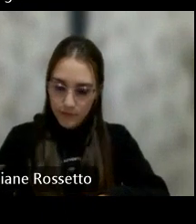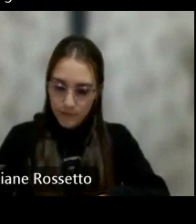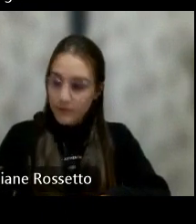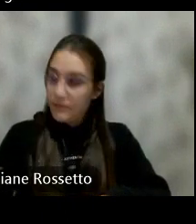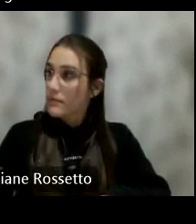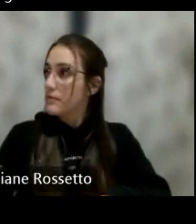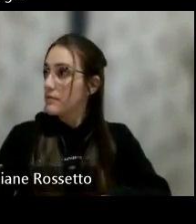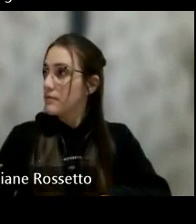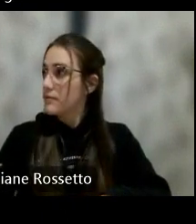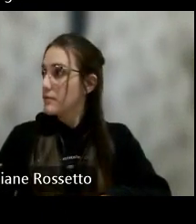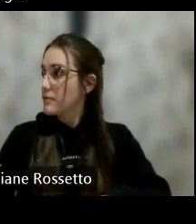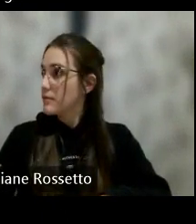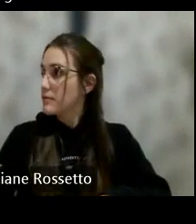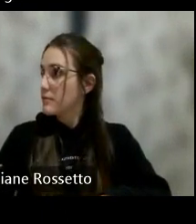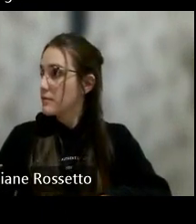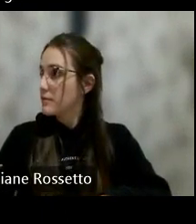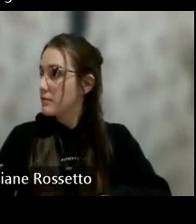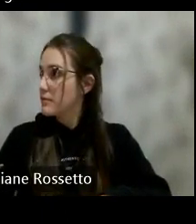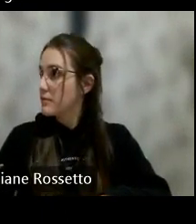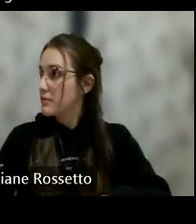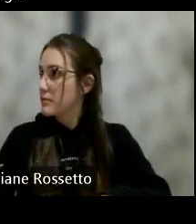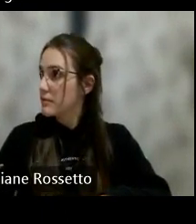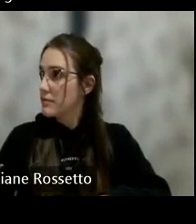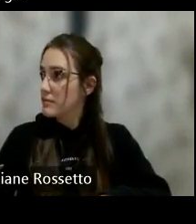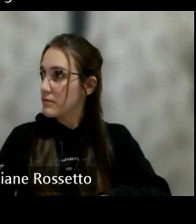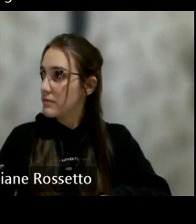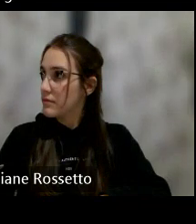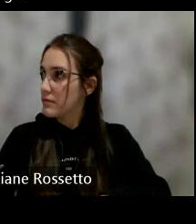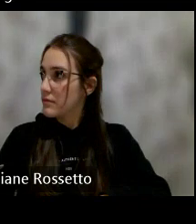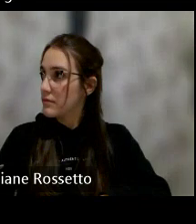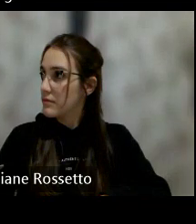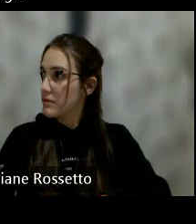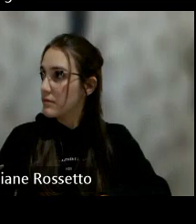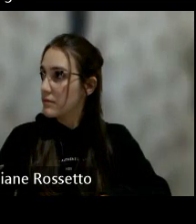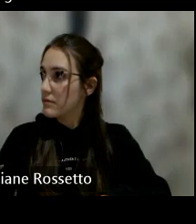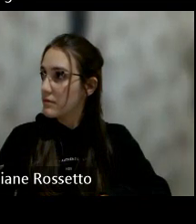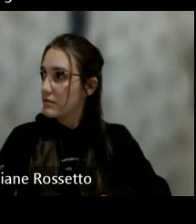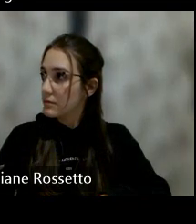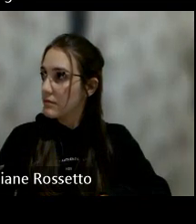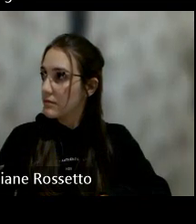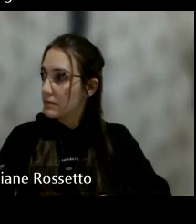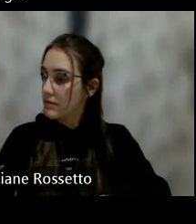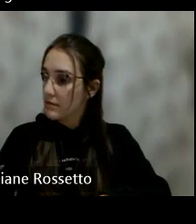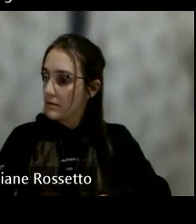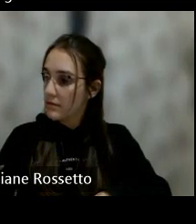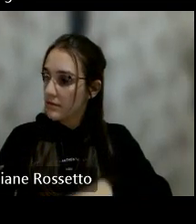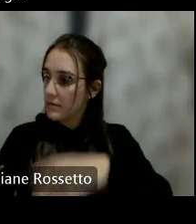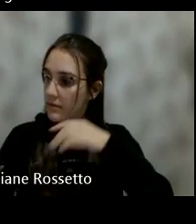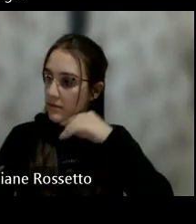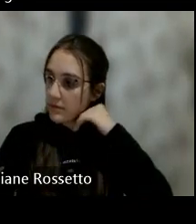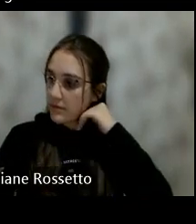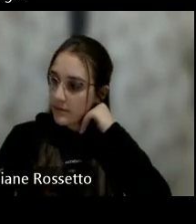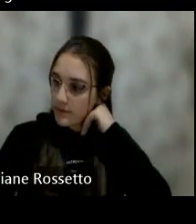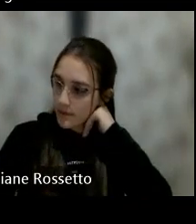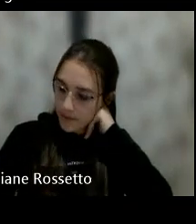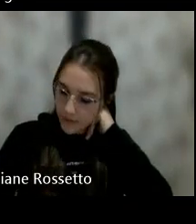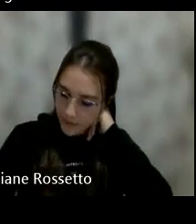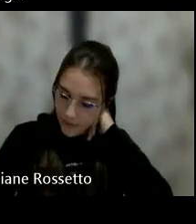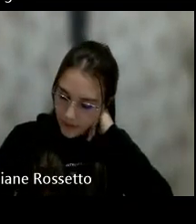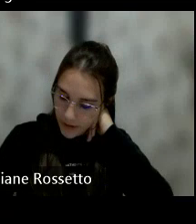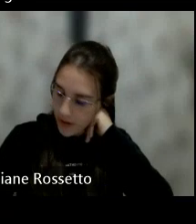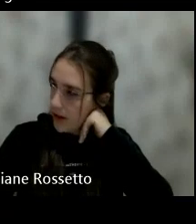famílias, que já tinha havido 3 assassinatos. E aí, na